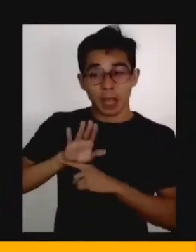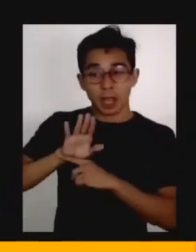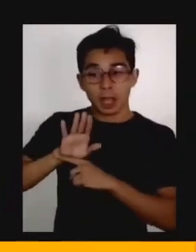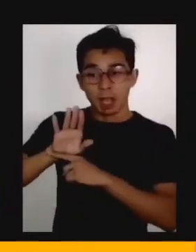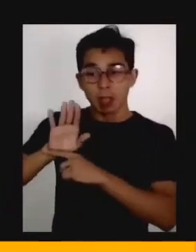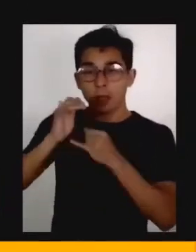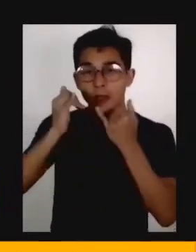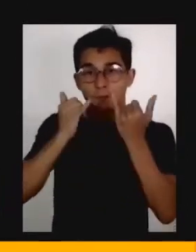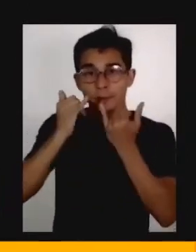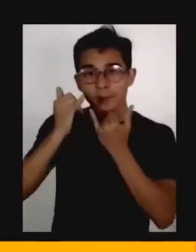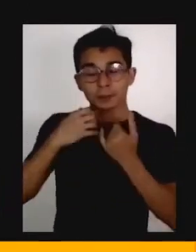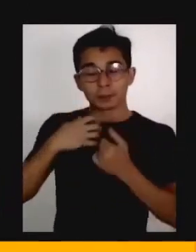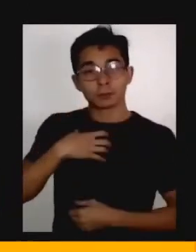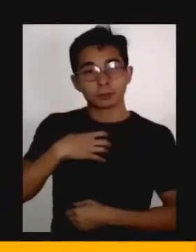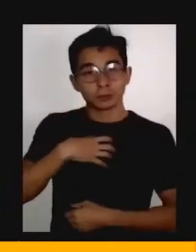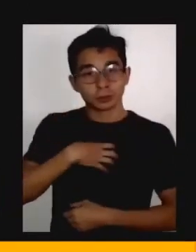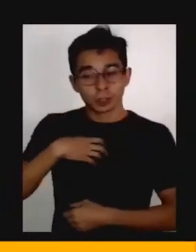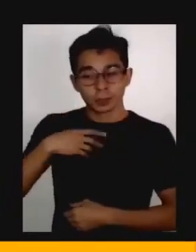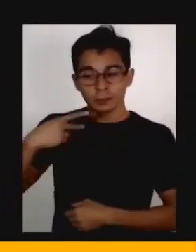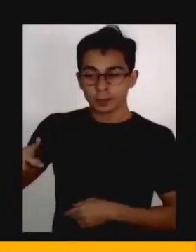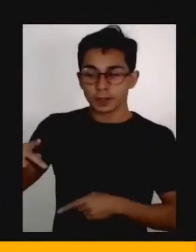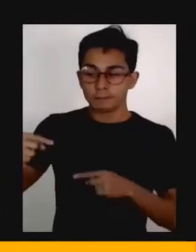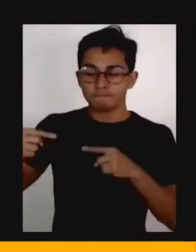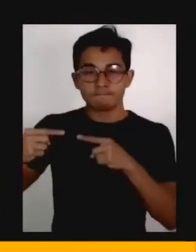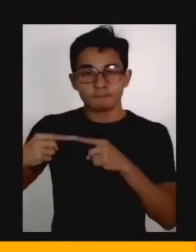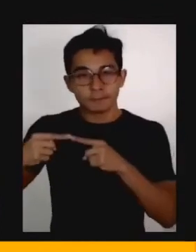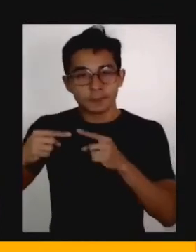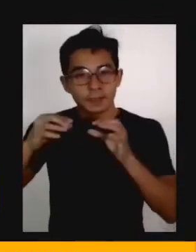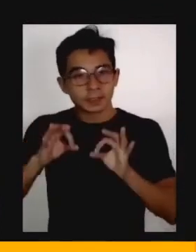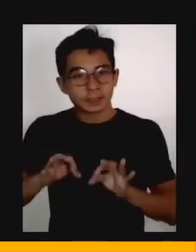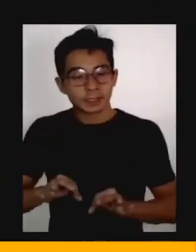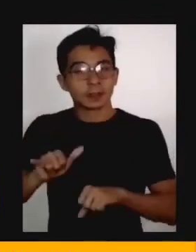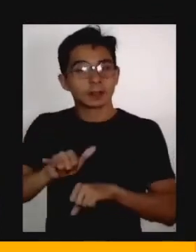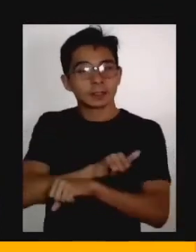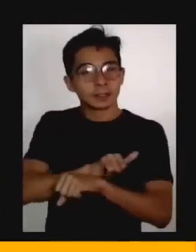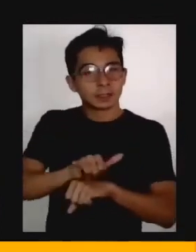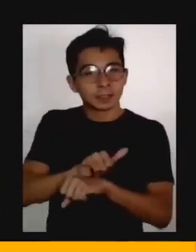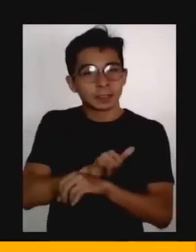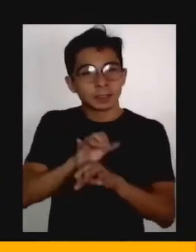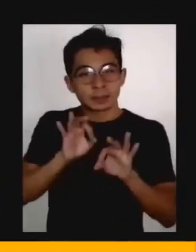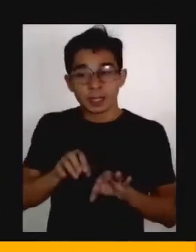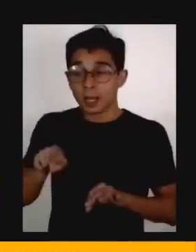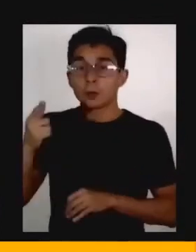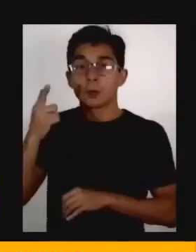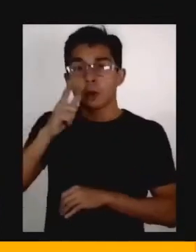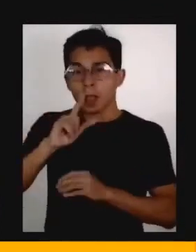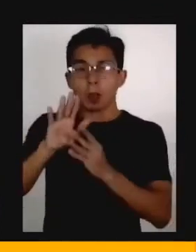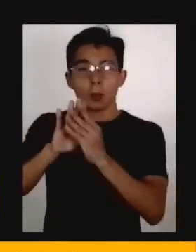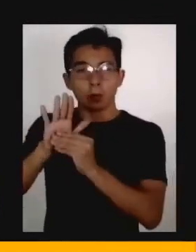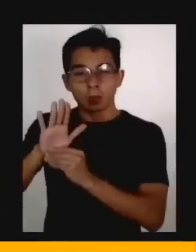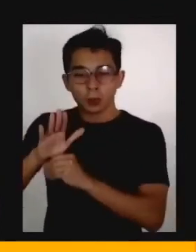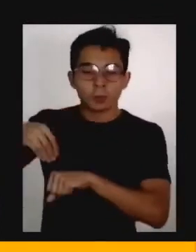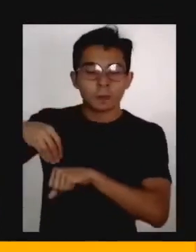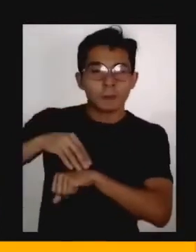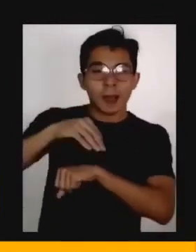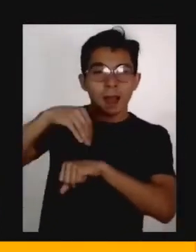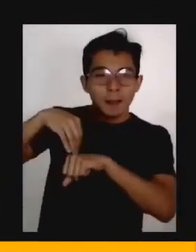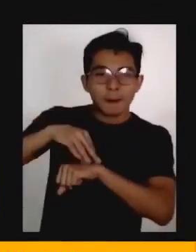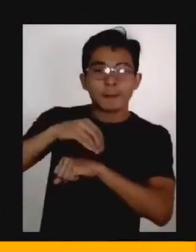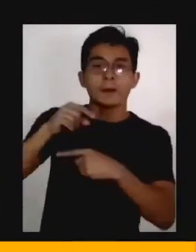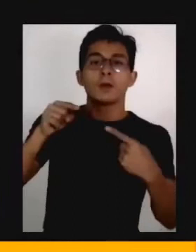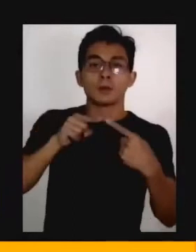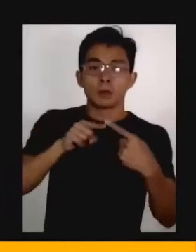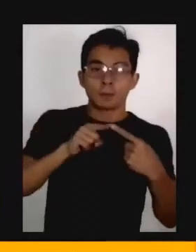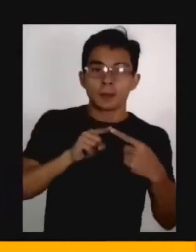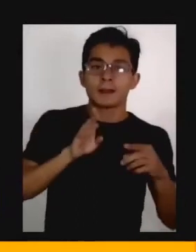personalizada, de uma forma estratégica, buscando levar o conteúdo certo para cada tipo de canal, para cada